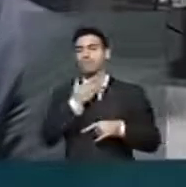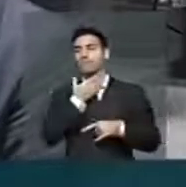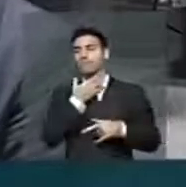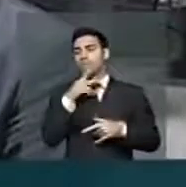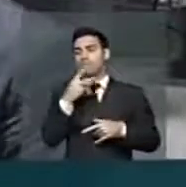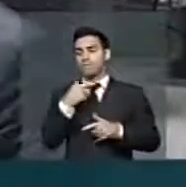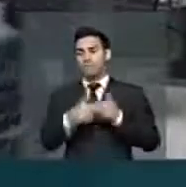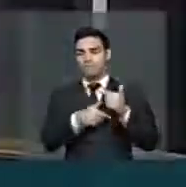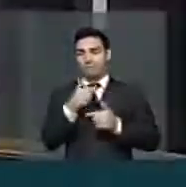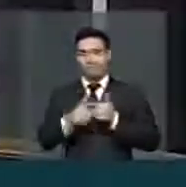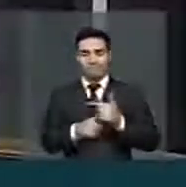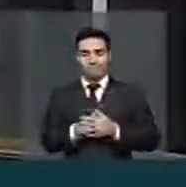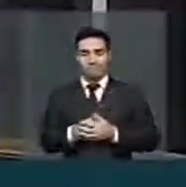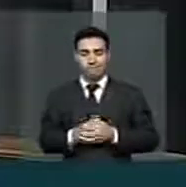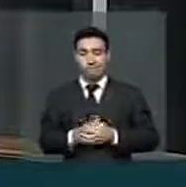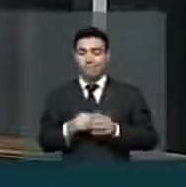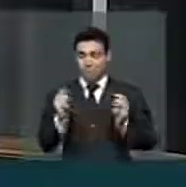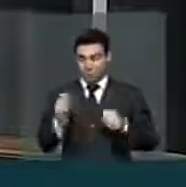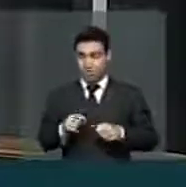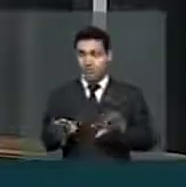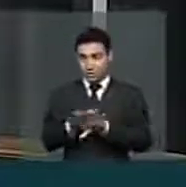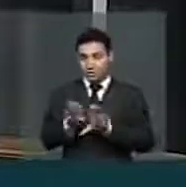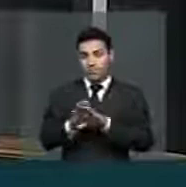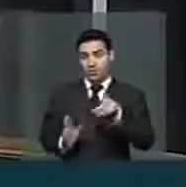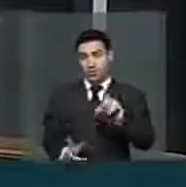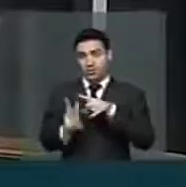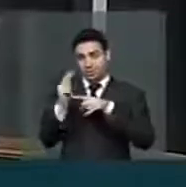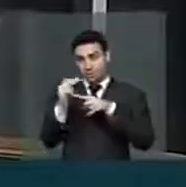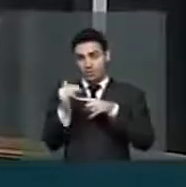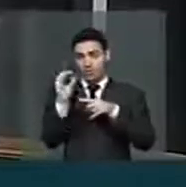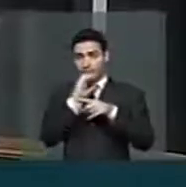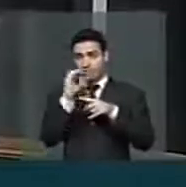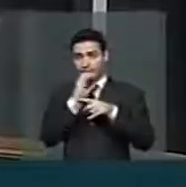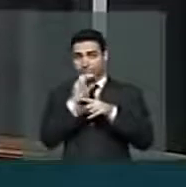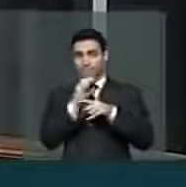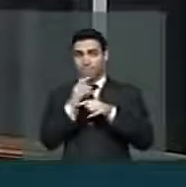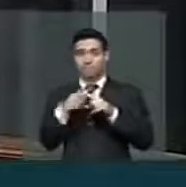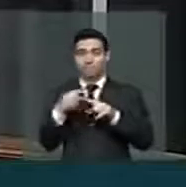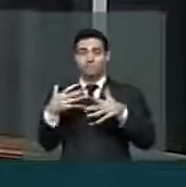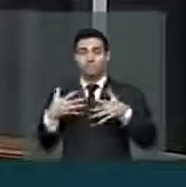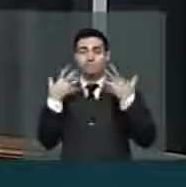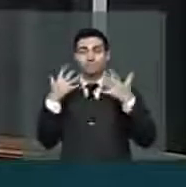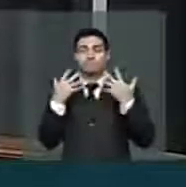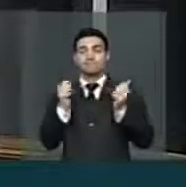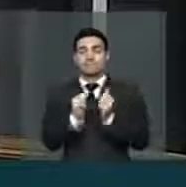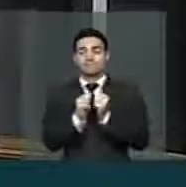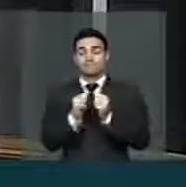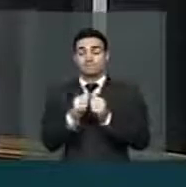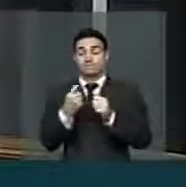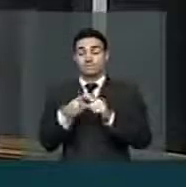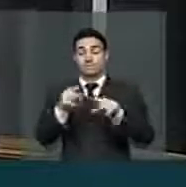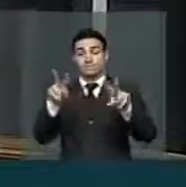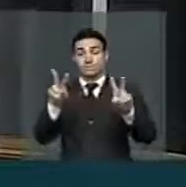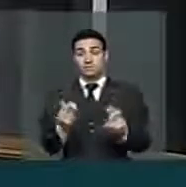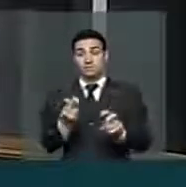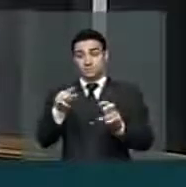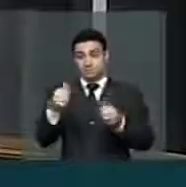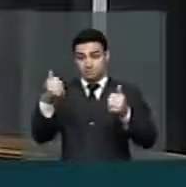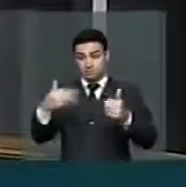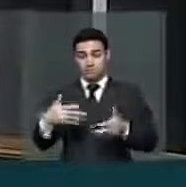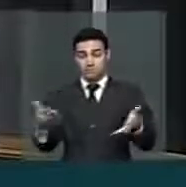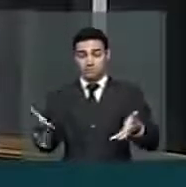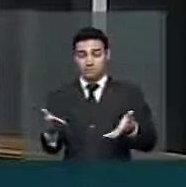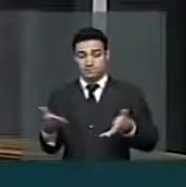Muito obrigado. Vossa Excelência, permite, nobre deputado Meika, uma breve intervenção para me regozijar com Vossa Excelência pela temática que aborda na sessão de